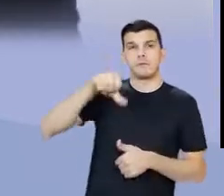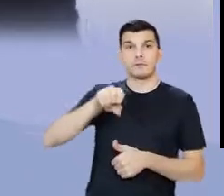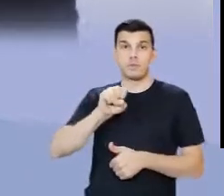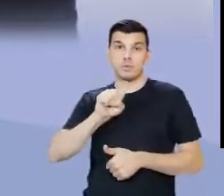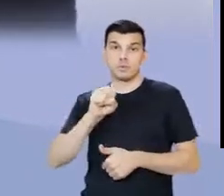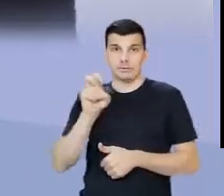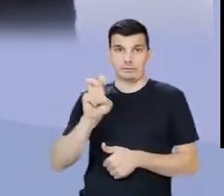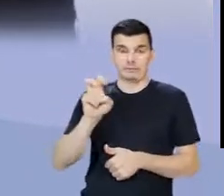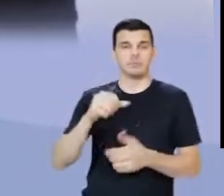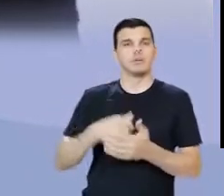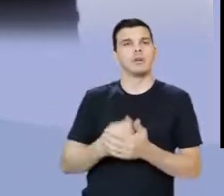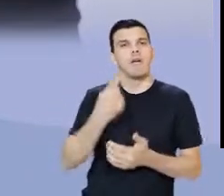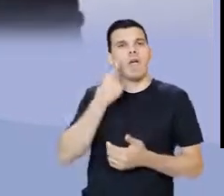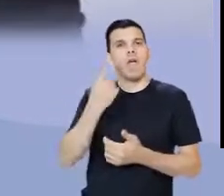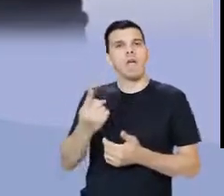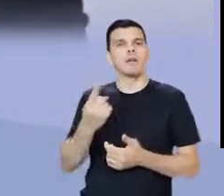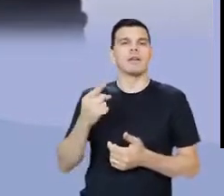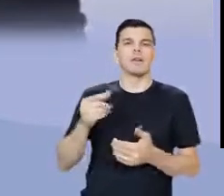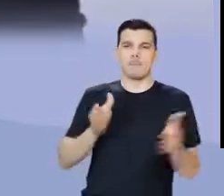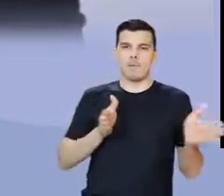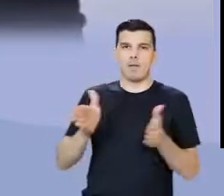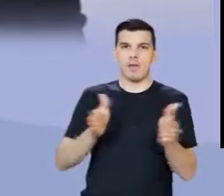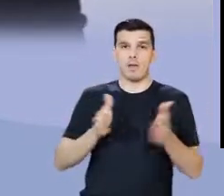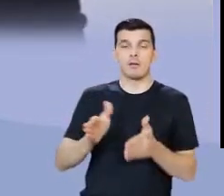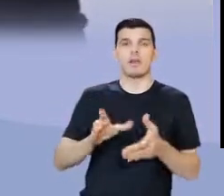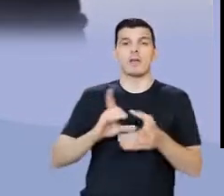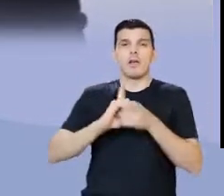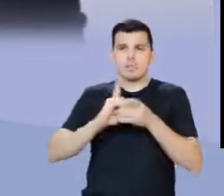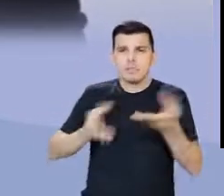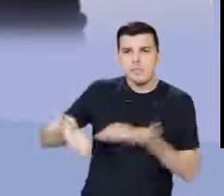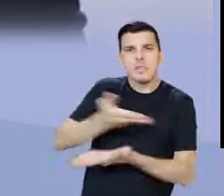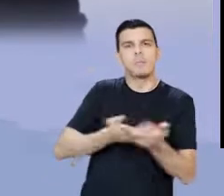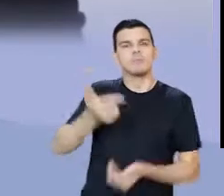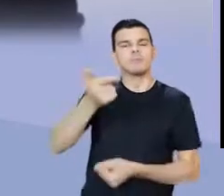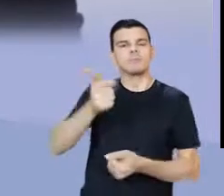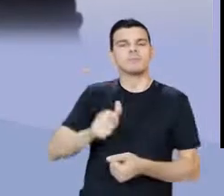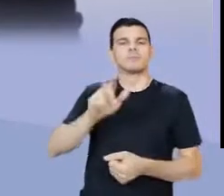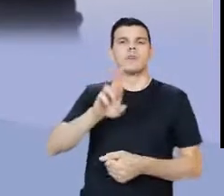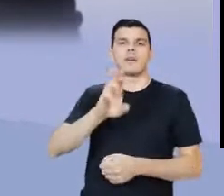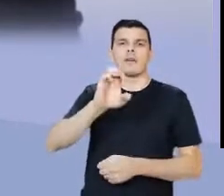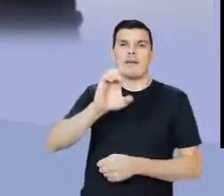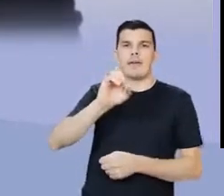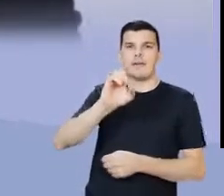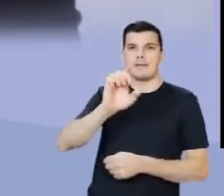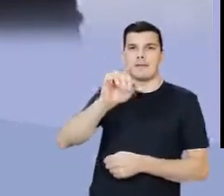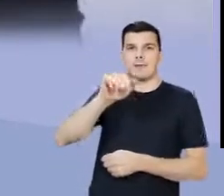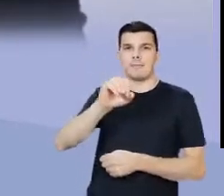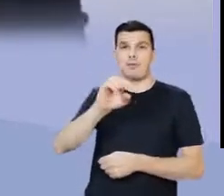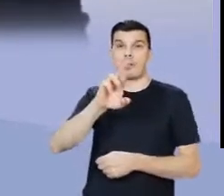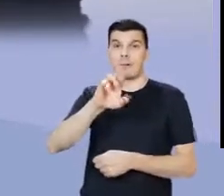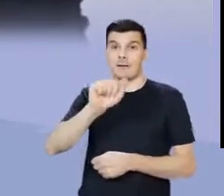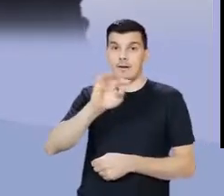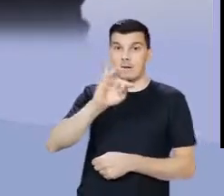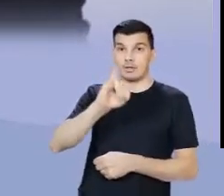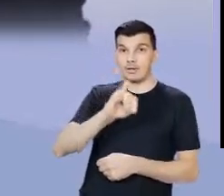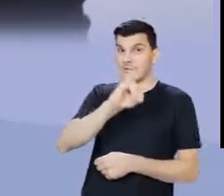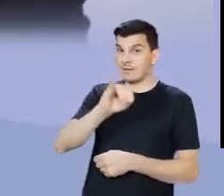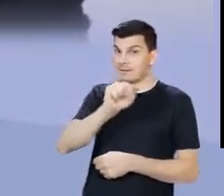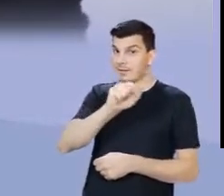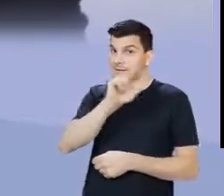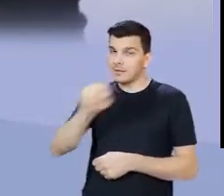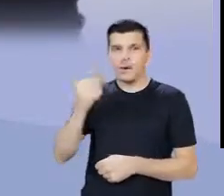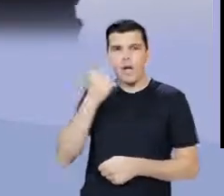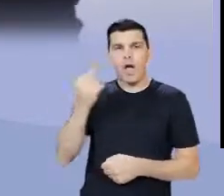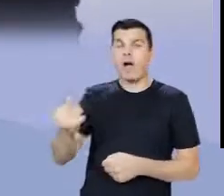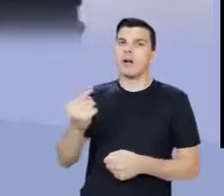de 1985 que a gente, enfim, entra no período da redemocratização. Eu quero muita atenção para você não